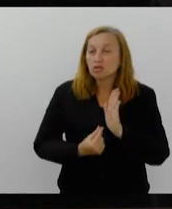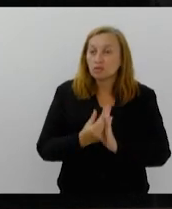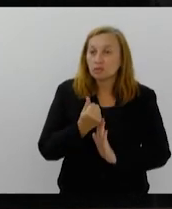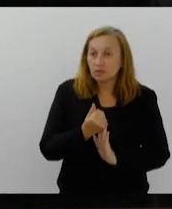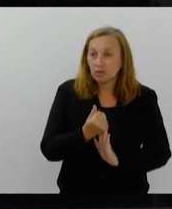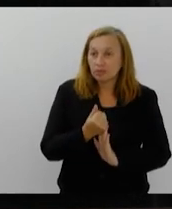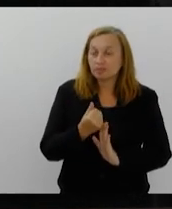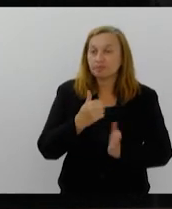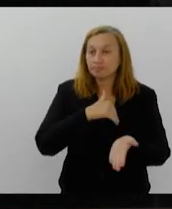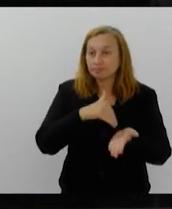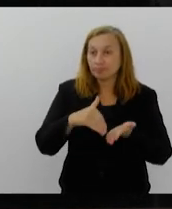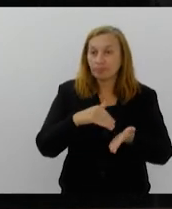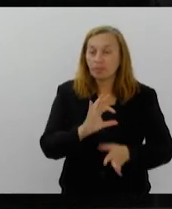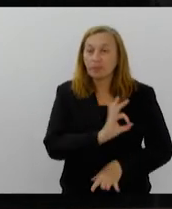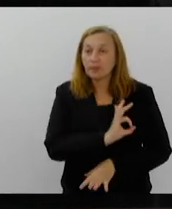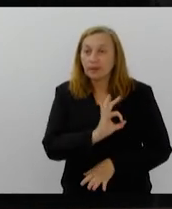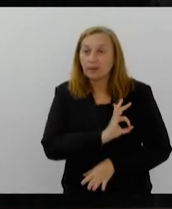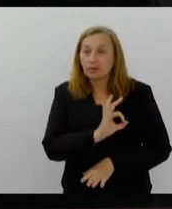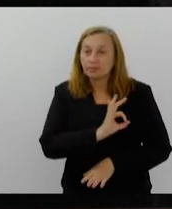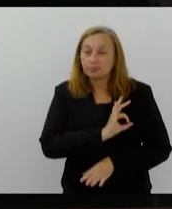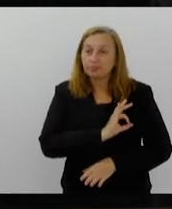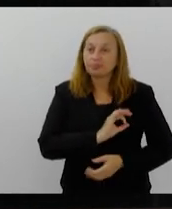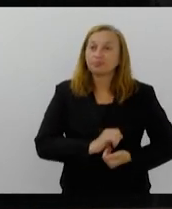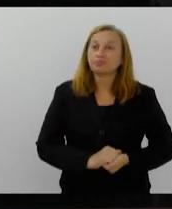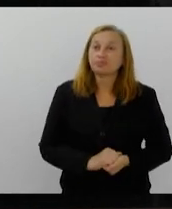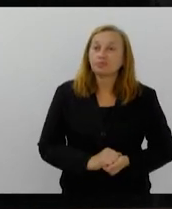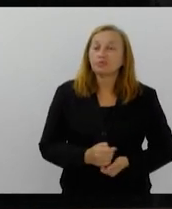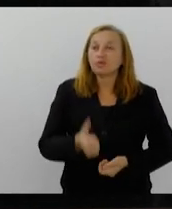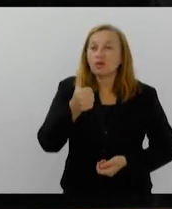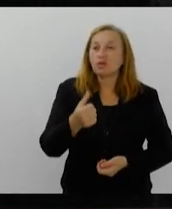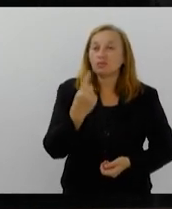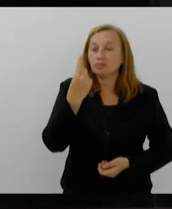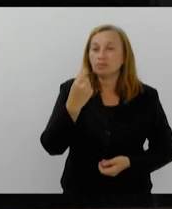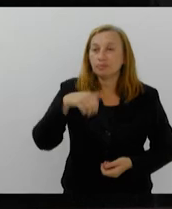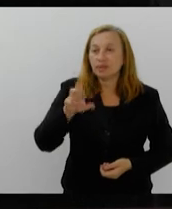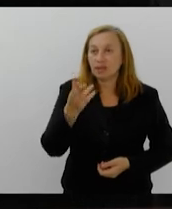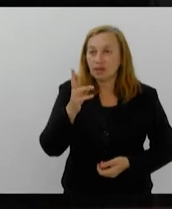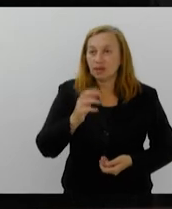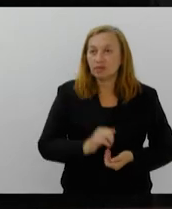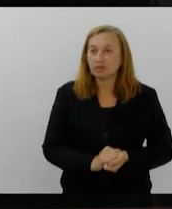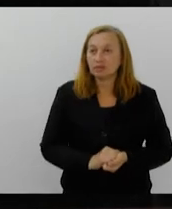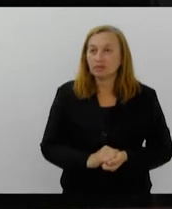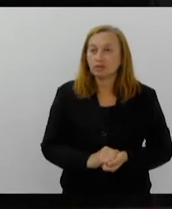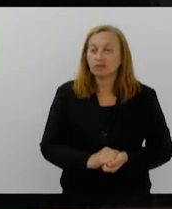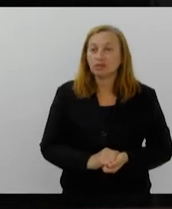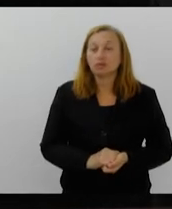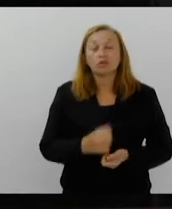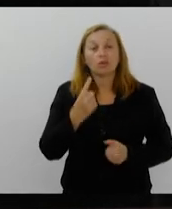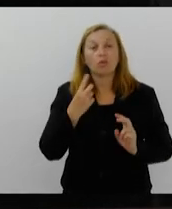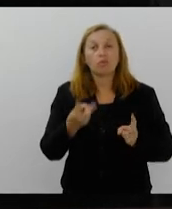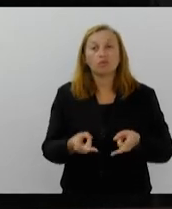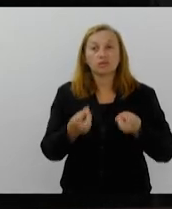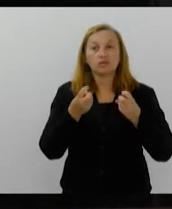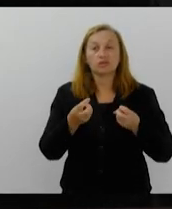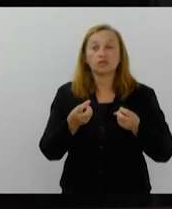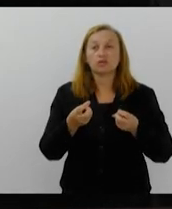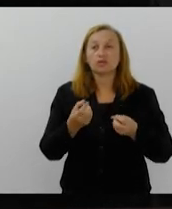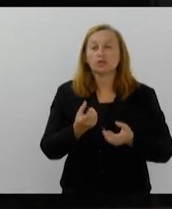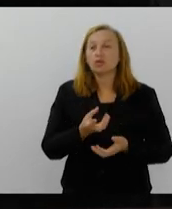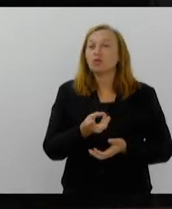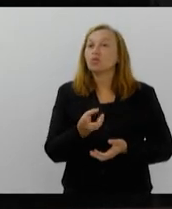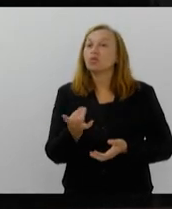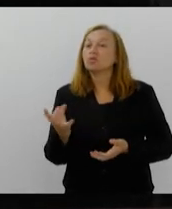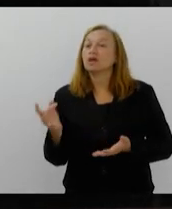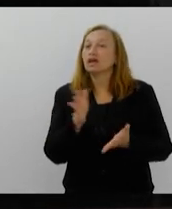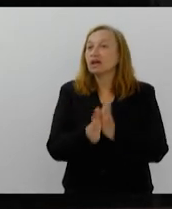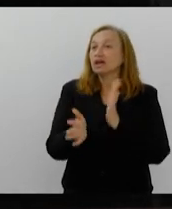da Secretaria de Polícia Civil, quase que 1 bilhão, num cenário onde a gente precisava cortar gastos. Você